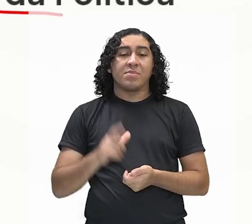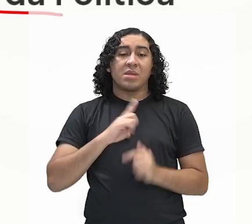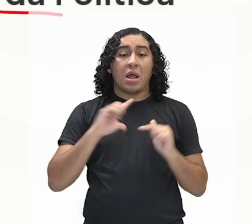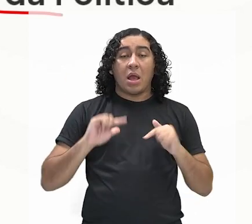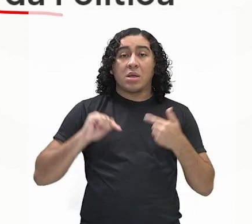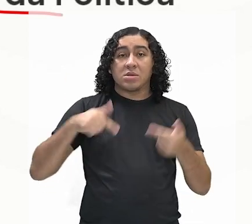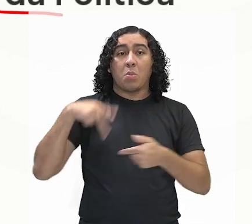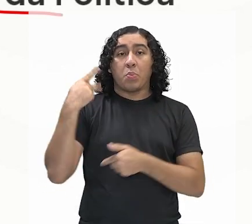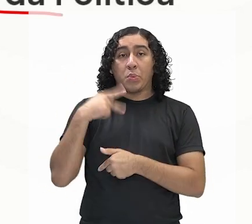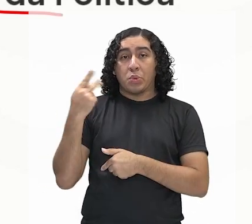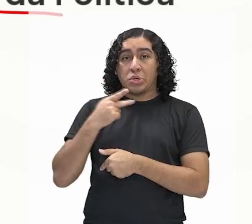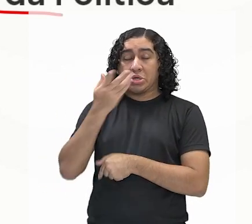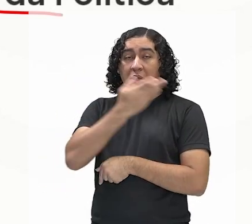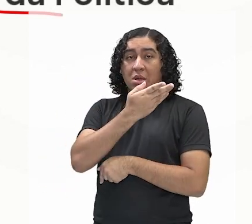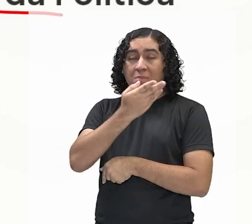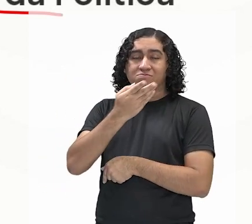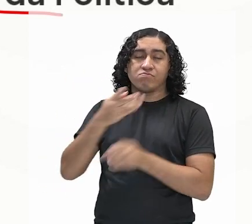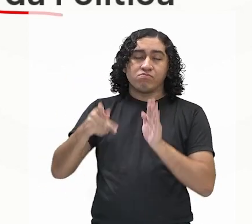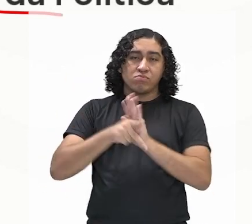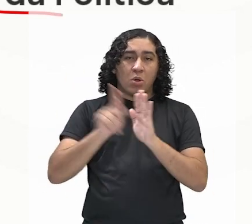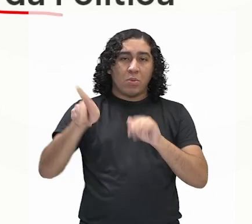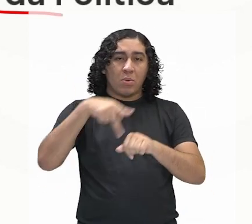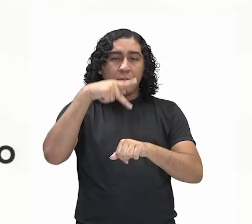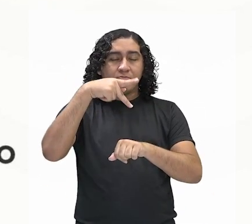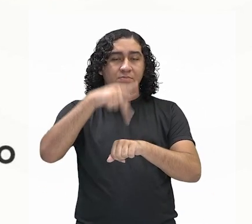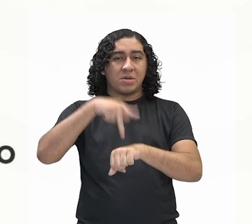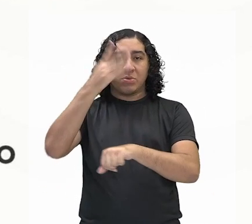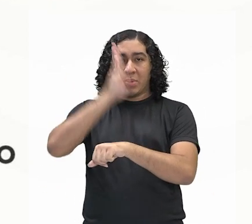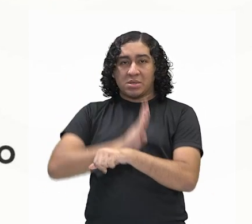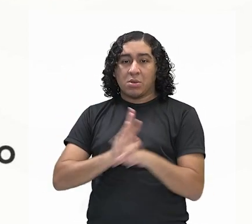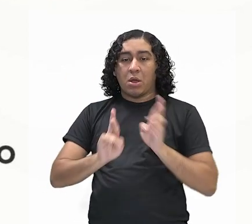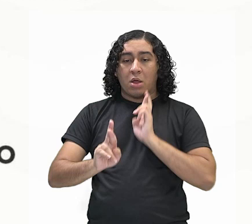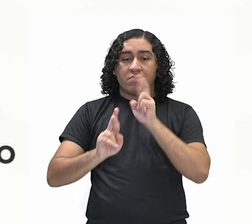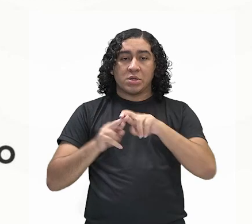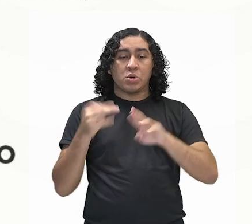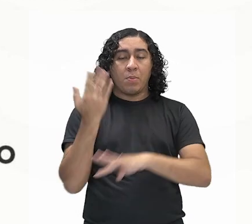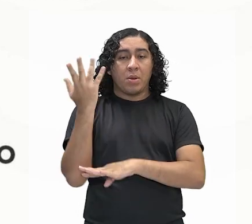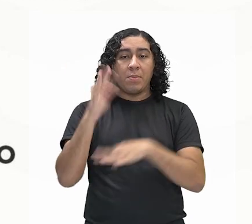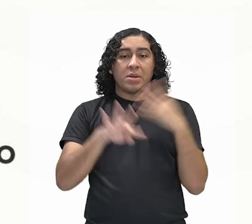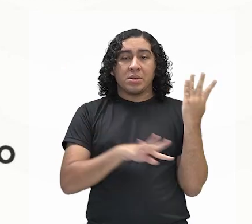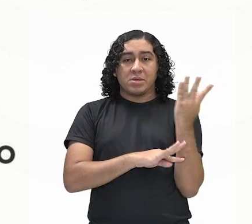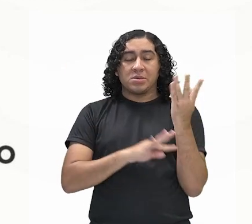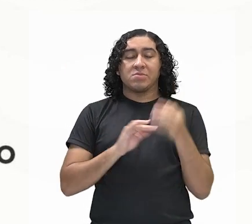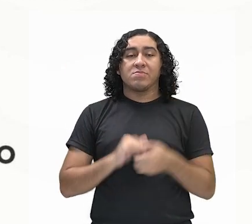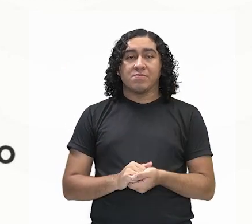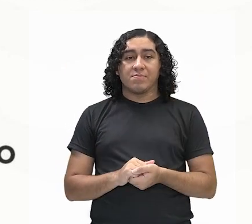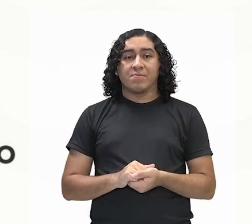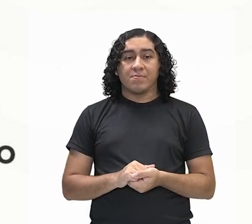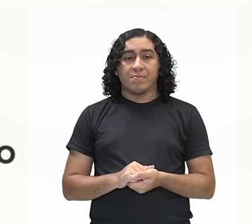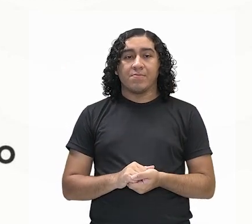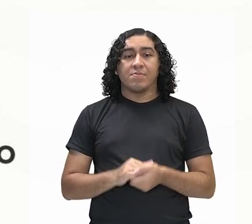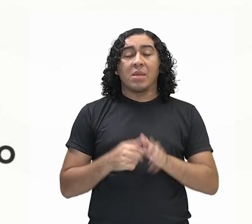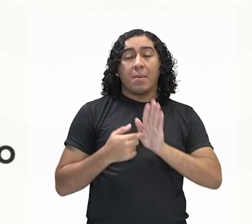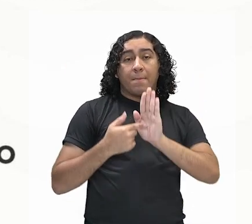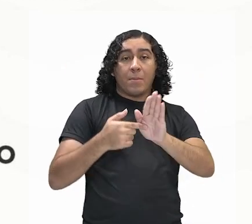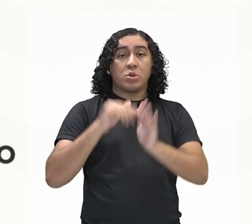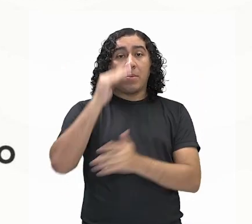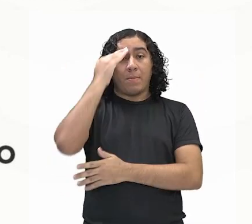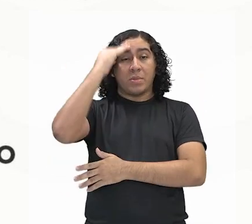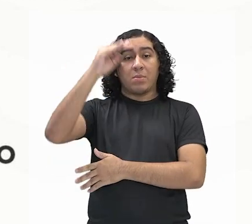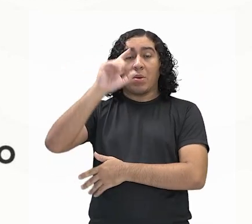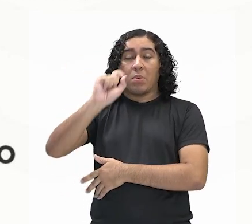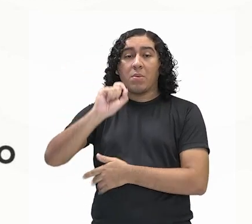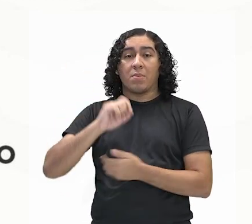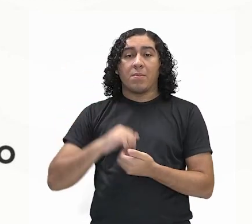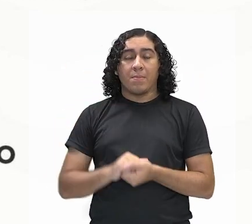nacionais relacionadas ao meio ambiente, tá? Destaco para vocês que as principais atribuições